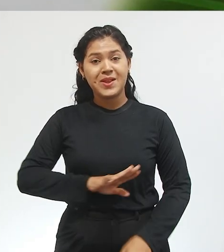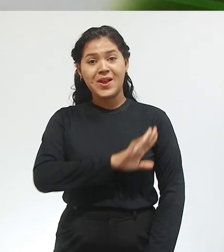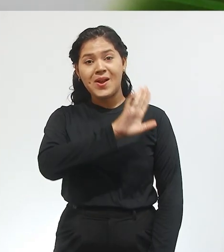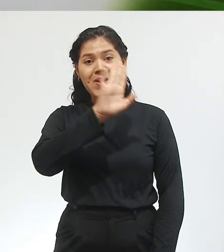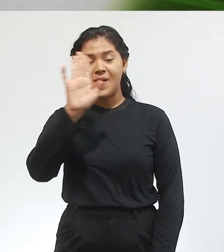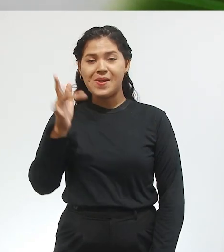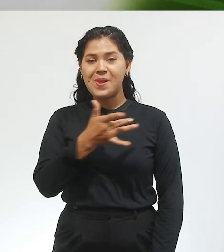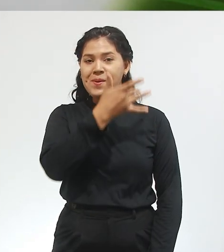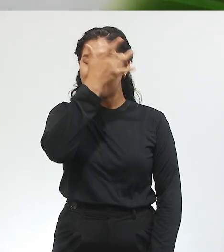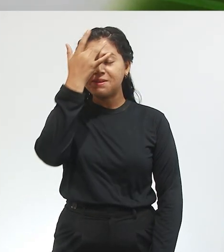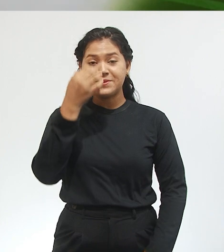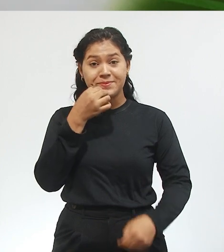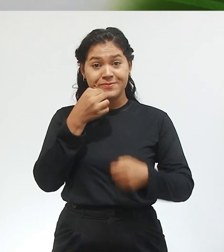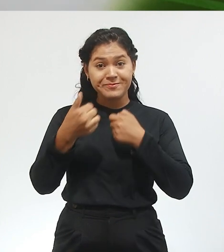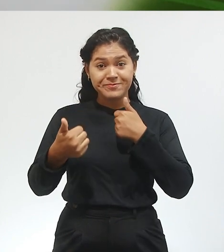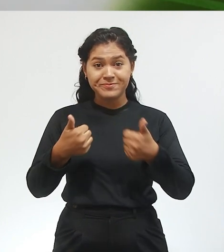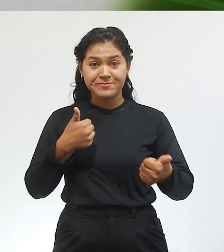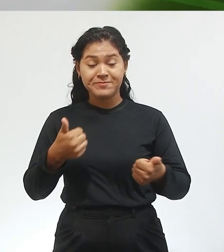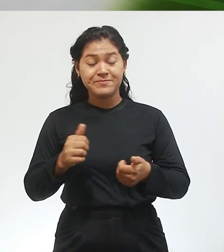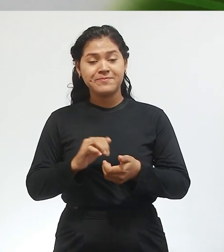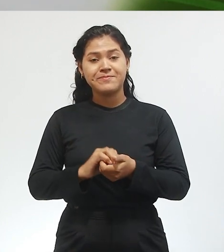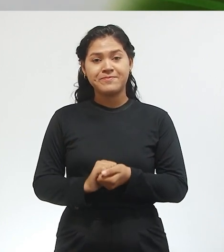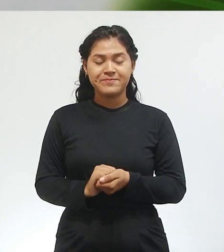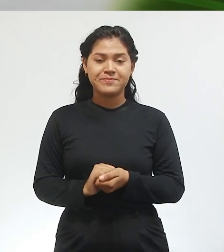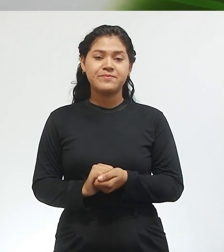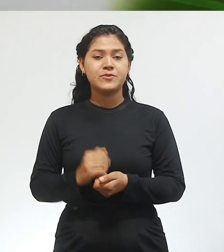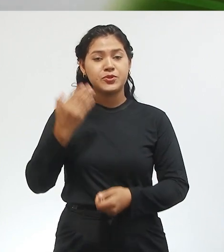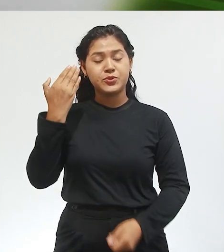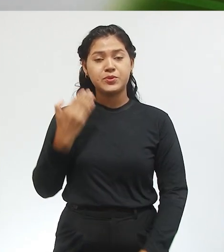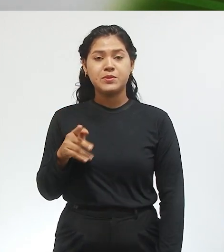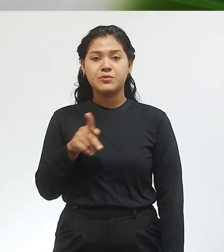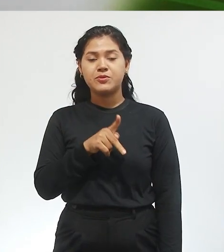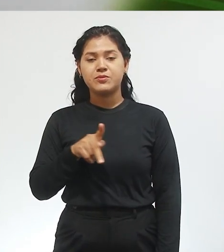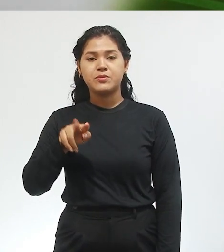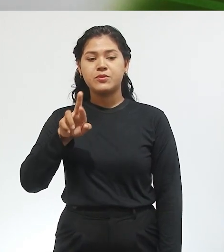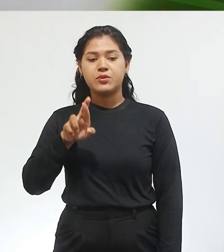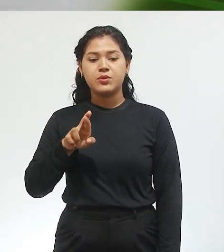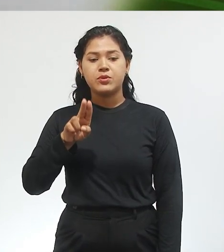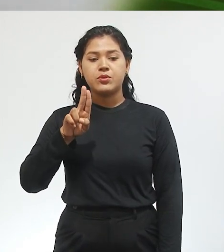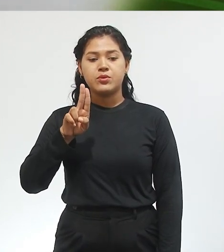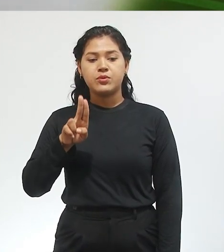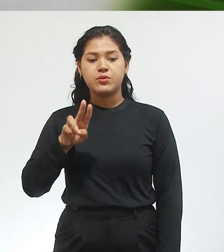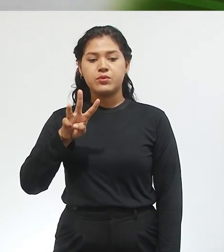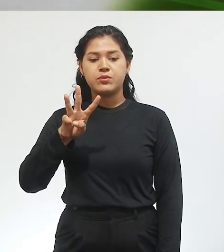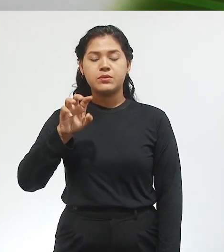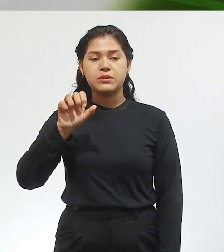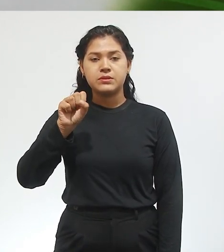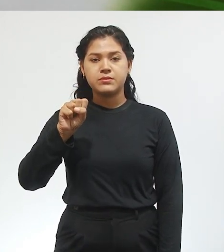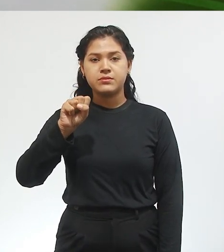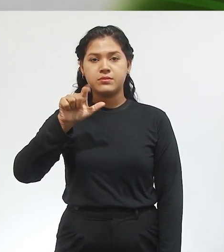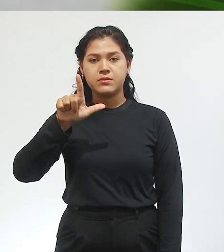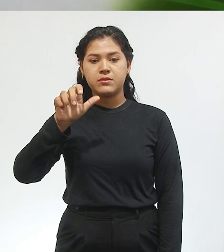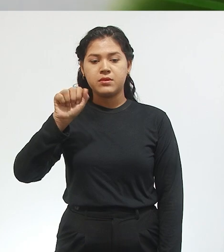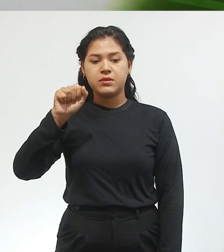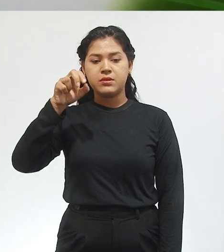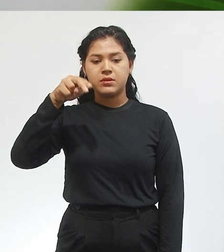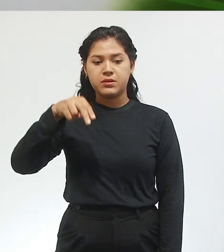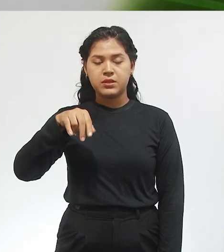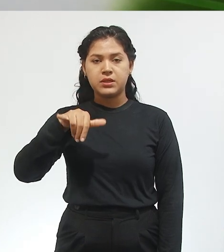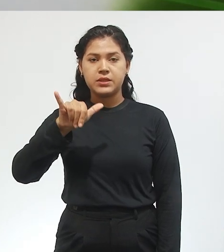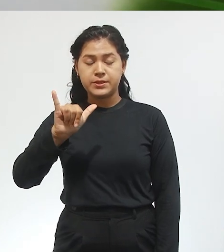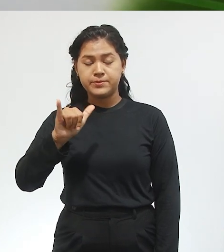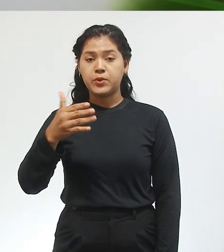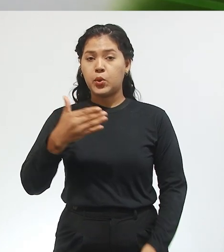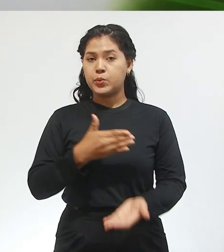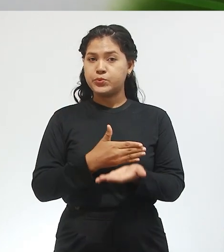Olá, galerinha! Tudo bem com vocês? Então, eu sou a professora Rucilane e vou ministrar a disciplina de Introdução